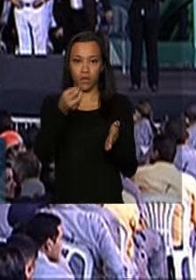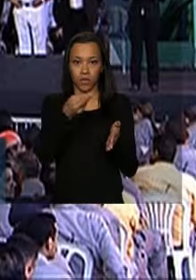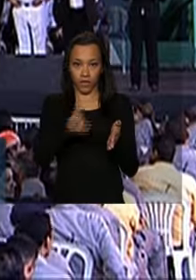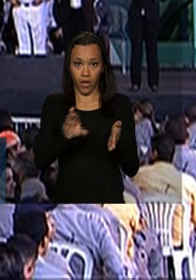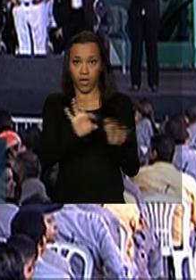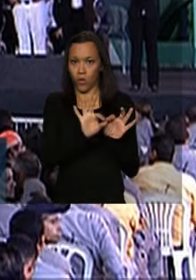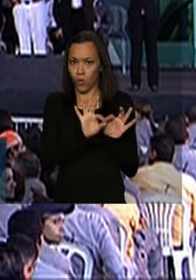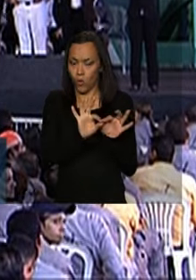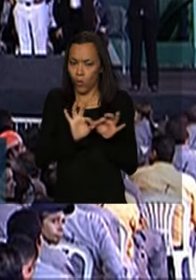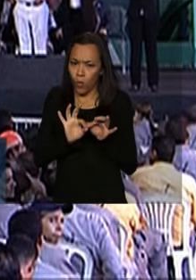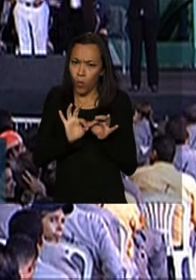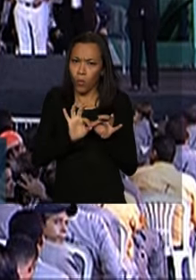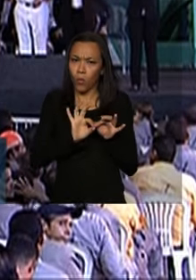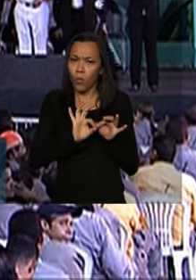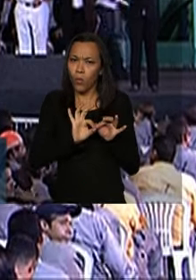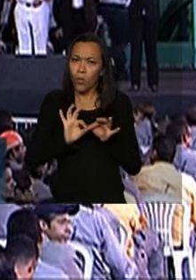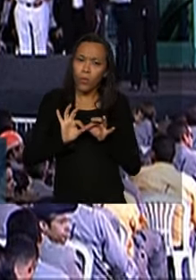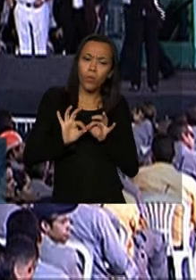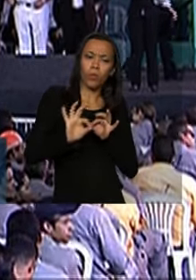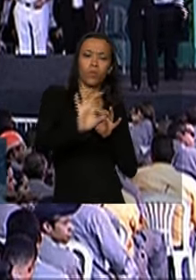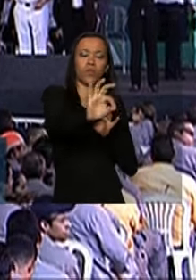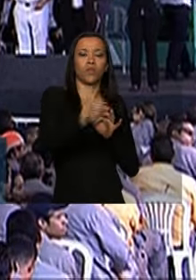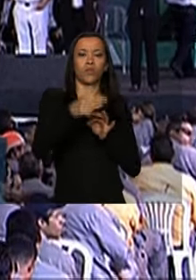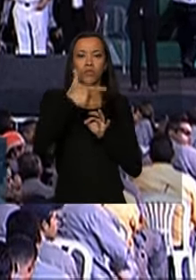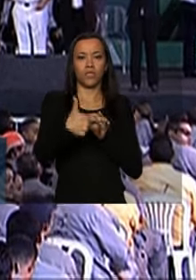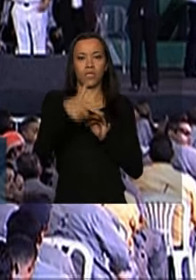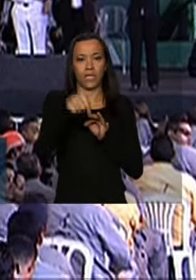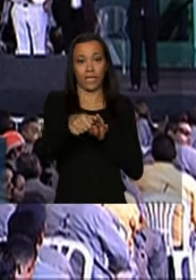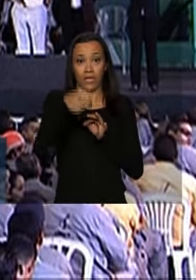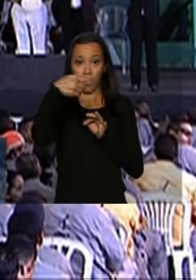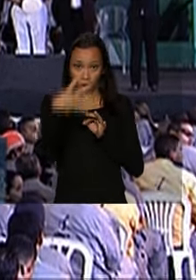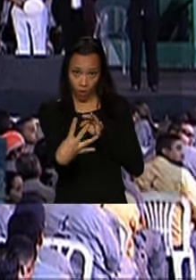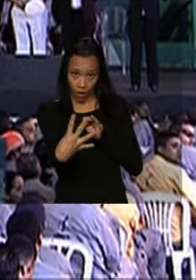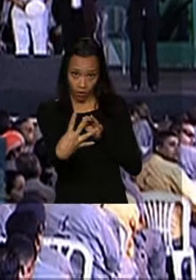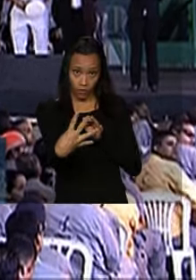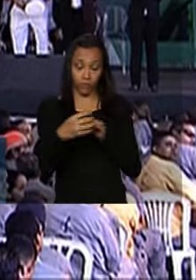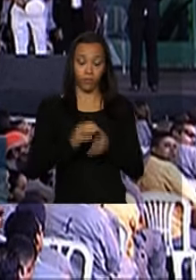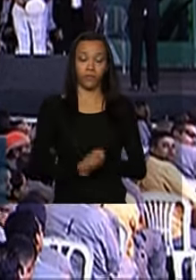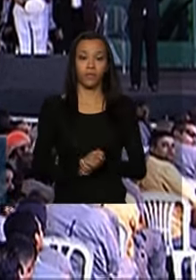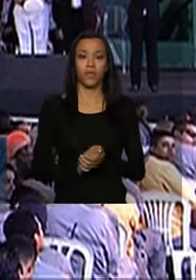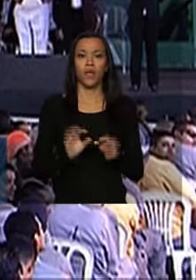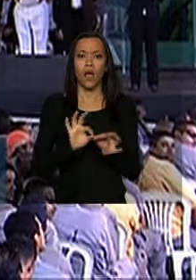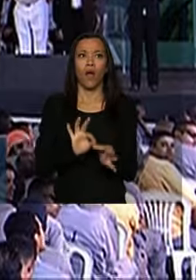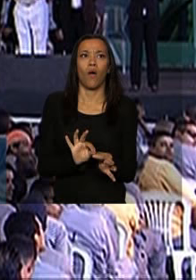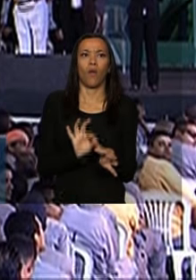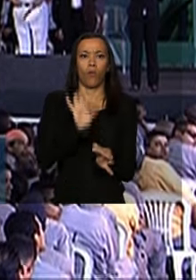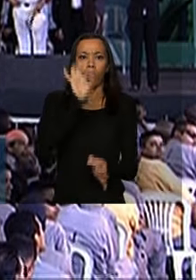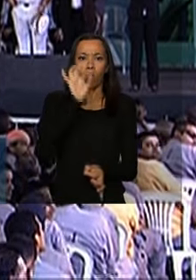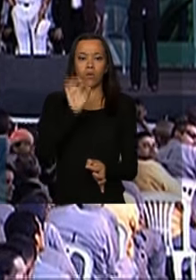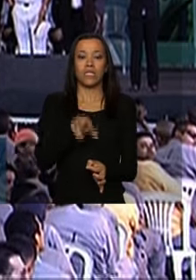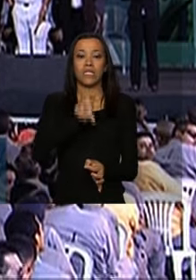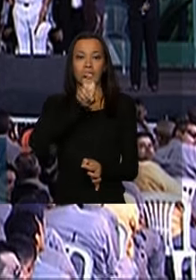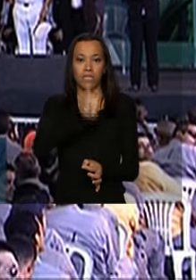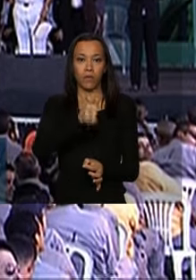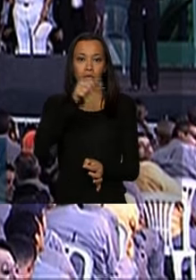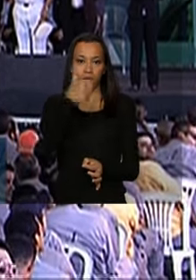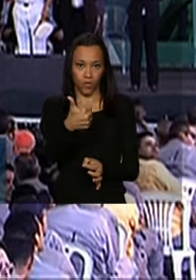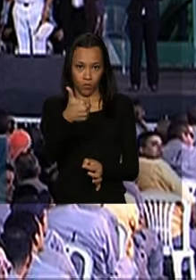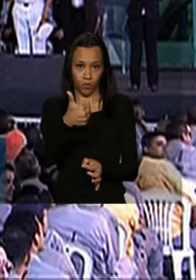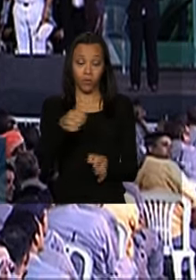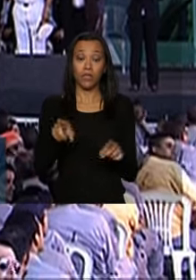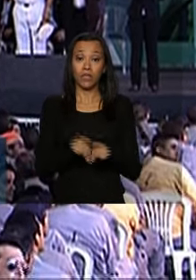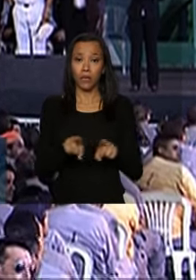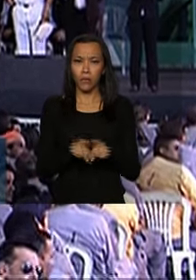de 274 metros, boca de 48 metros, altura de 51 metros